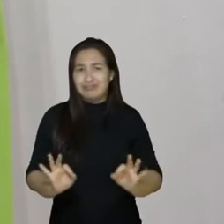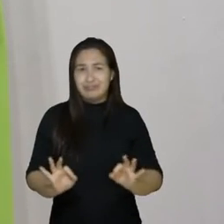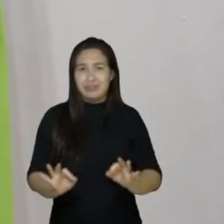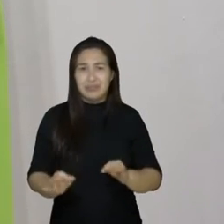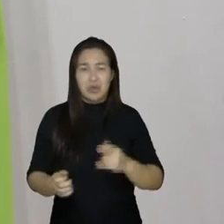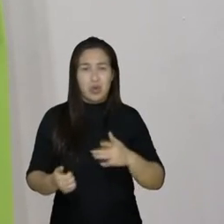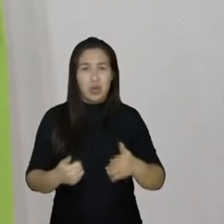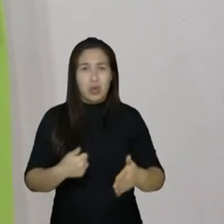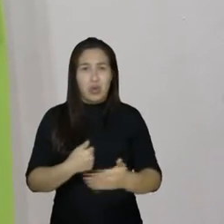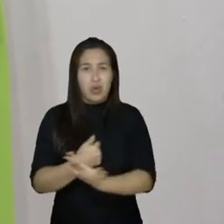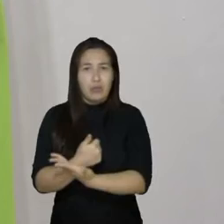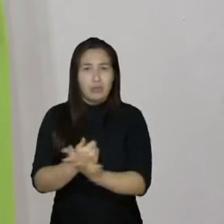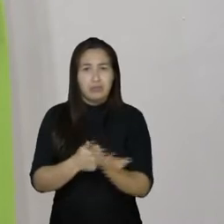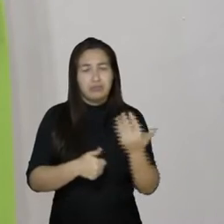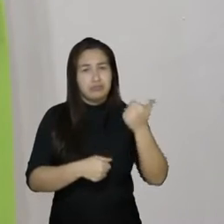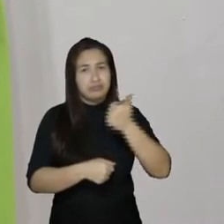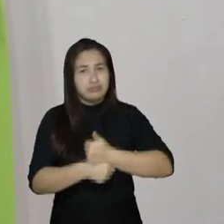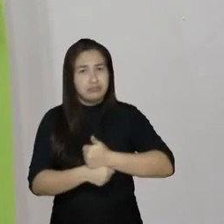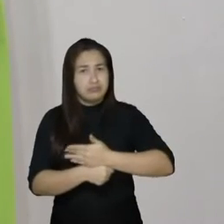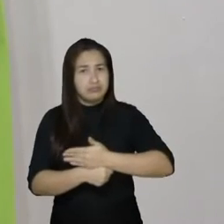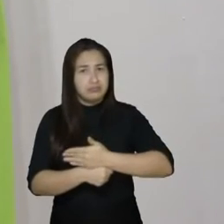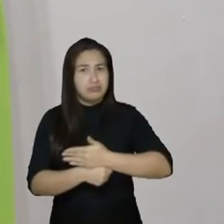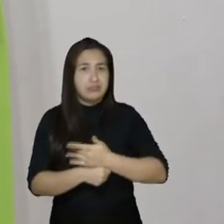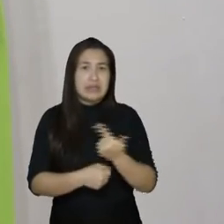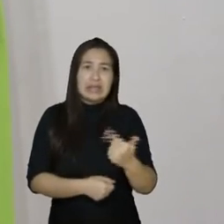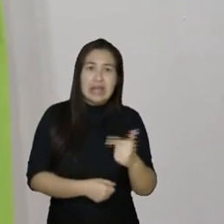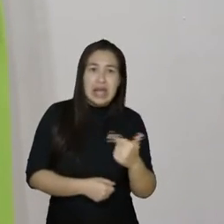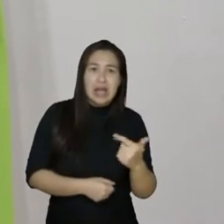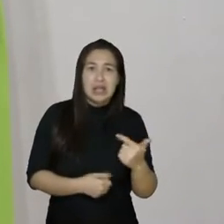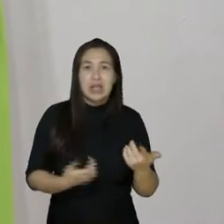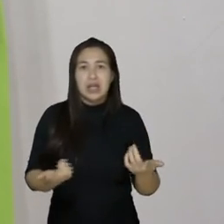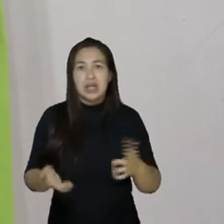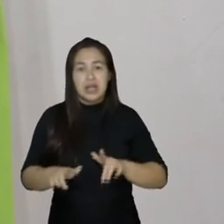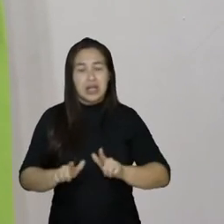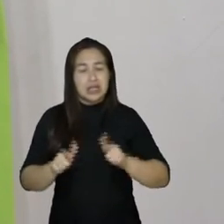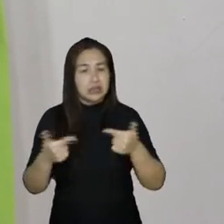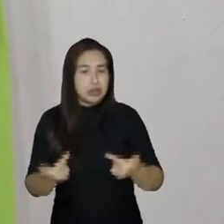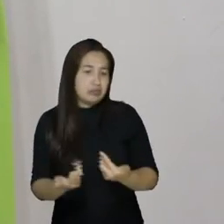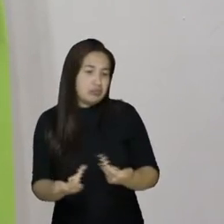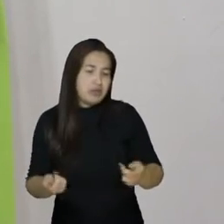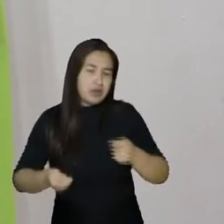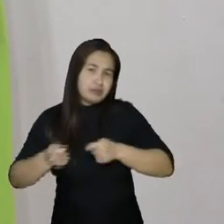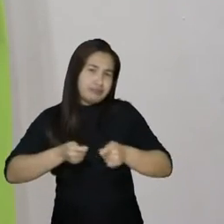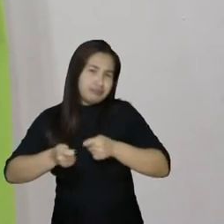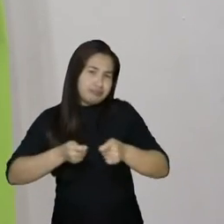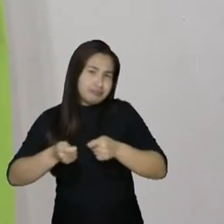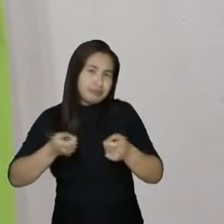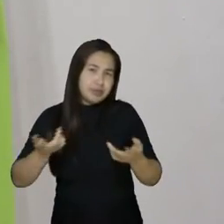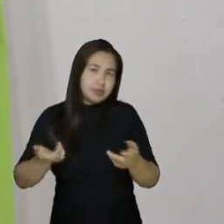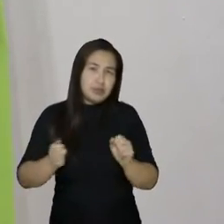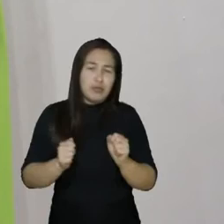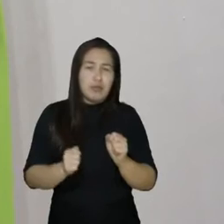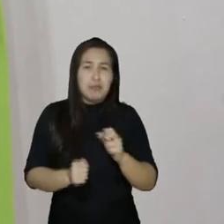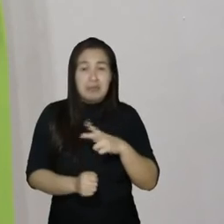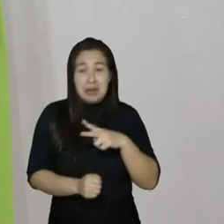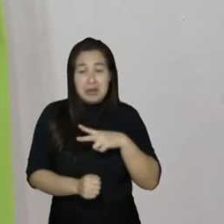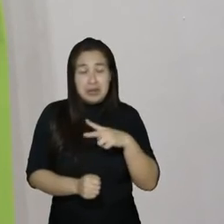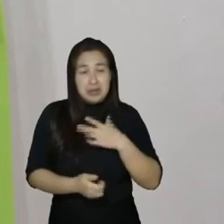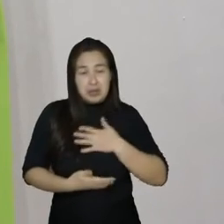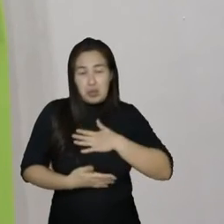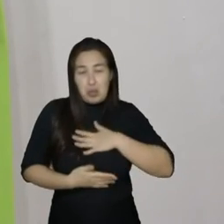fascismo ou ditador, nada e ação enquanto administrador ou pessoal com relação ao